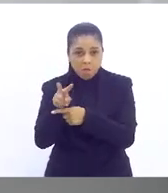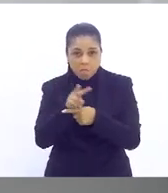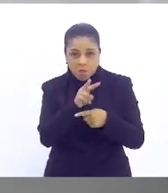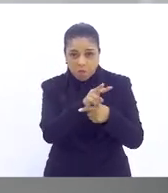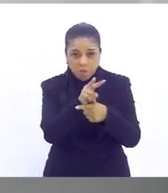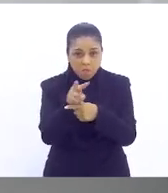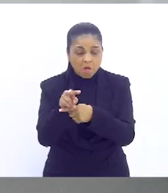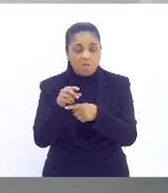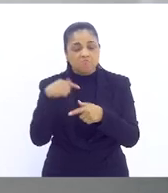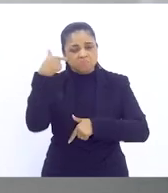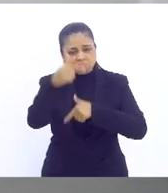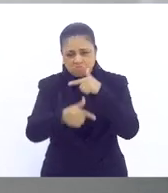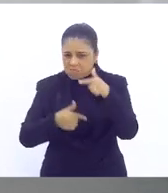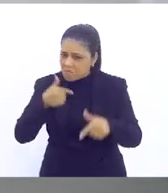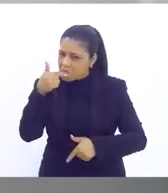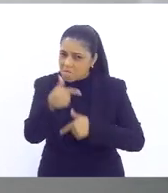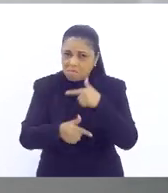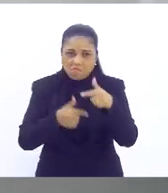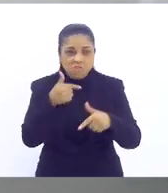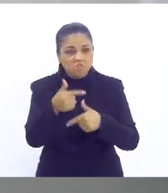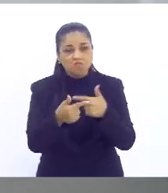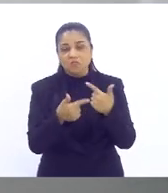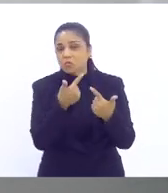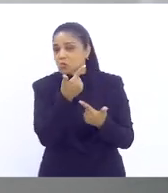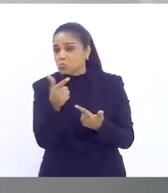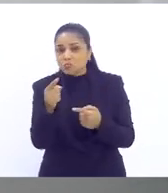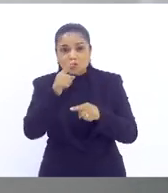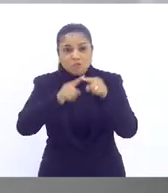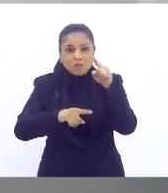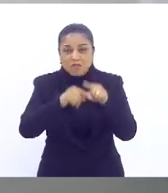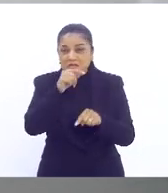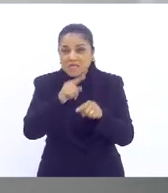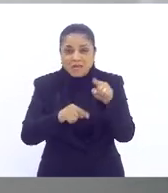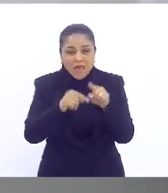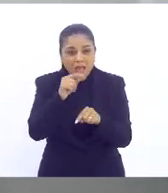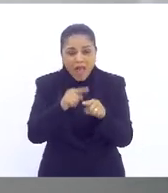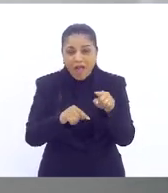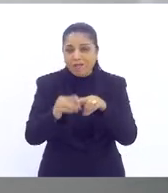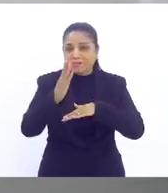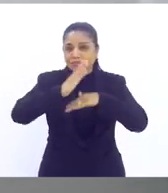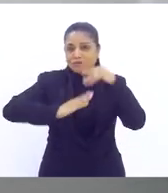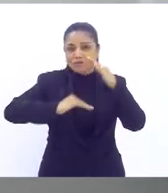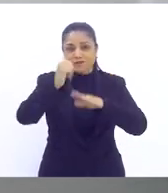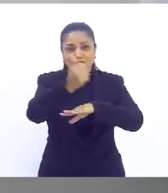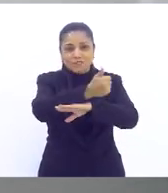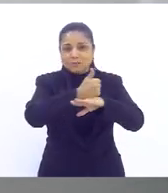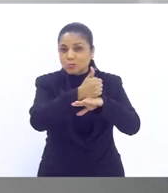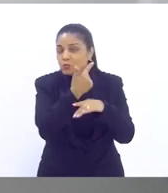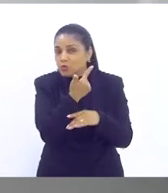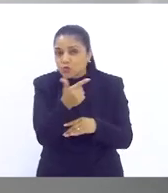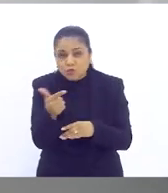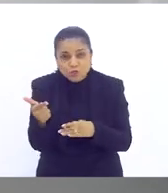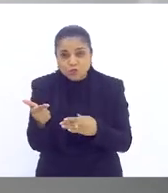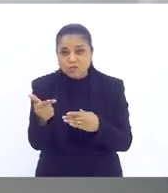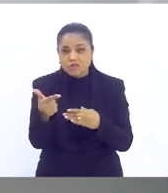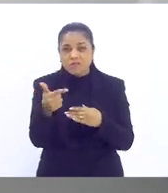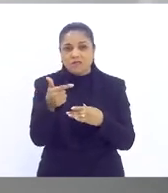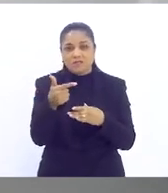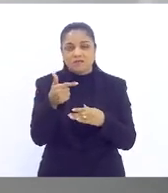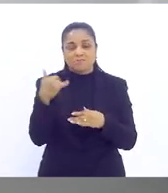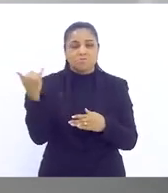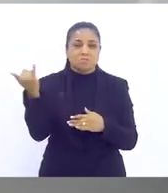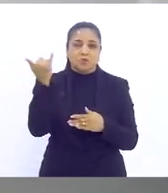e que estava ali sem as condições mínimas do exercício daquele daquela função tão importante a gente tinha alguma dúvida